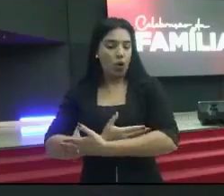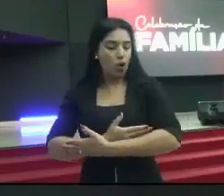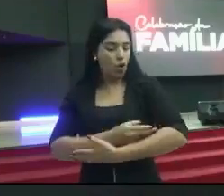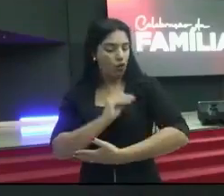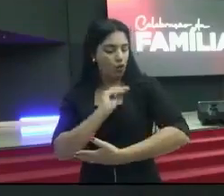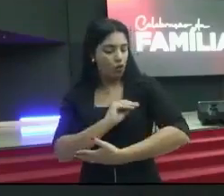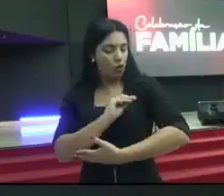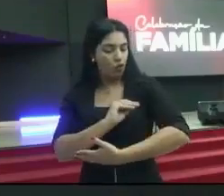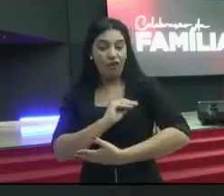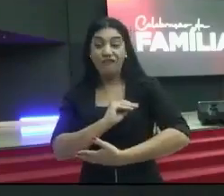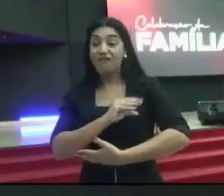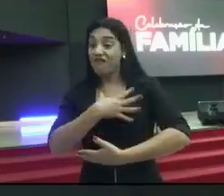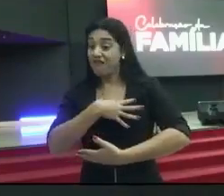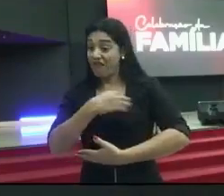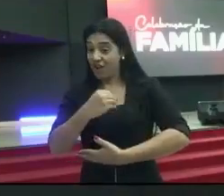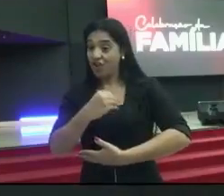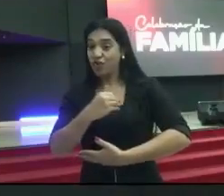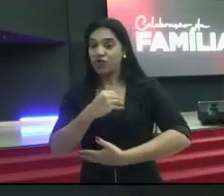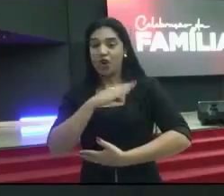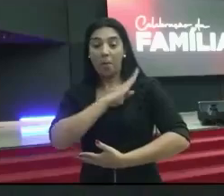filho de Boaz e de Ruth.